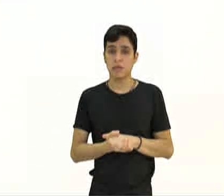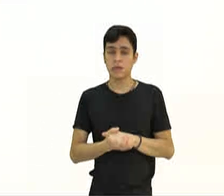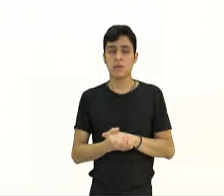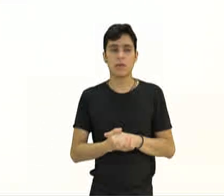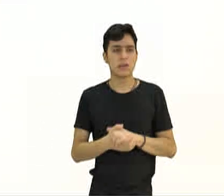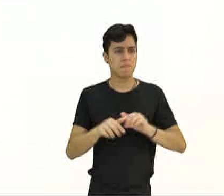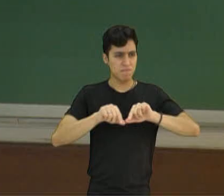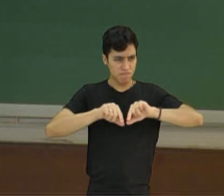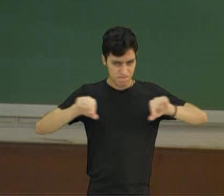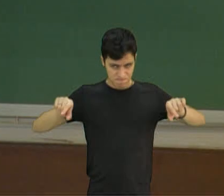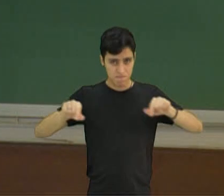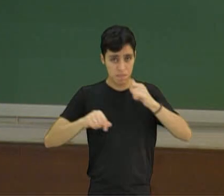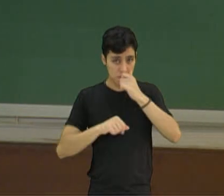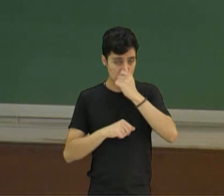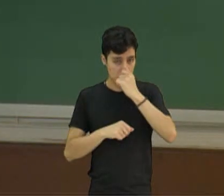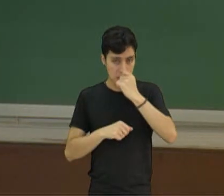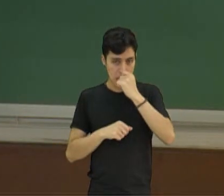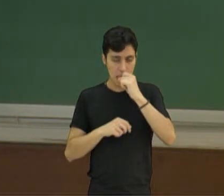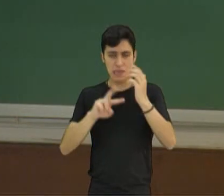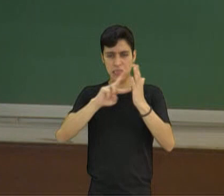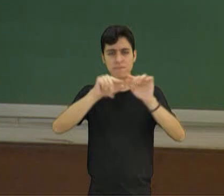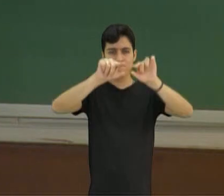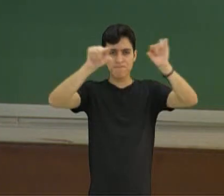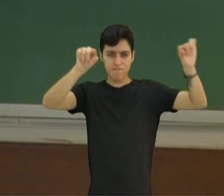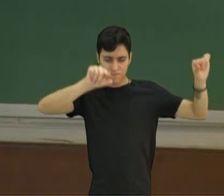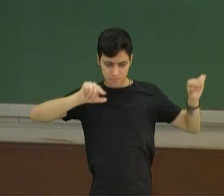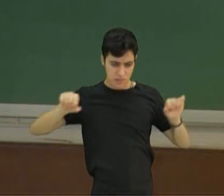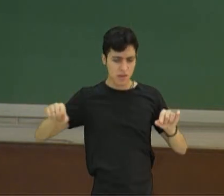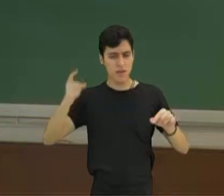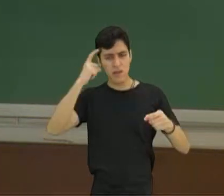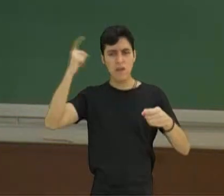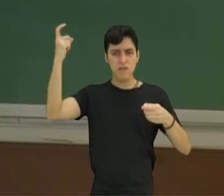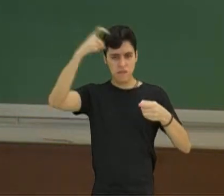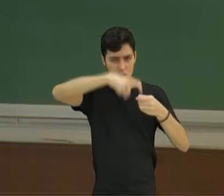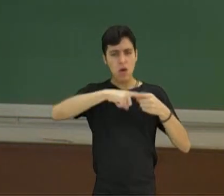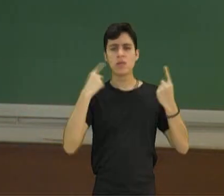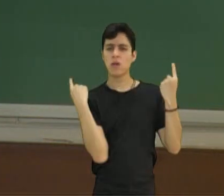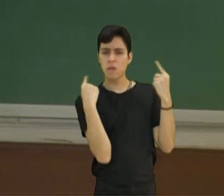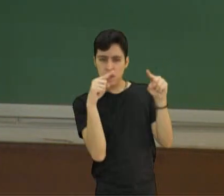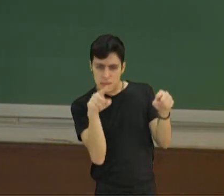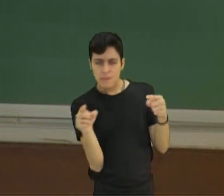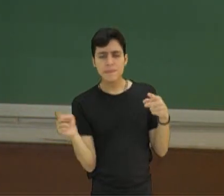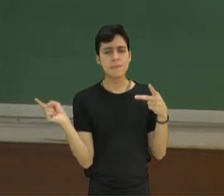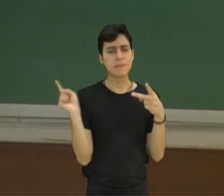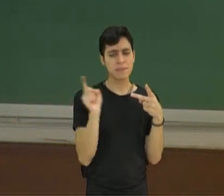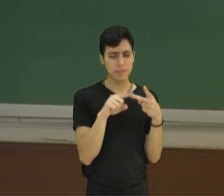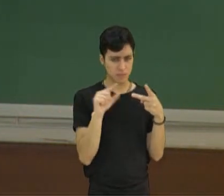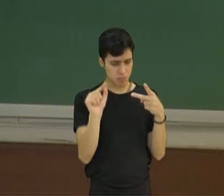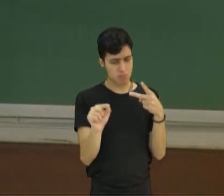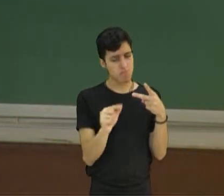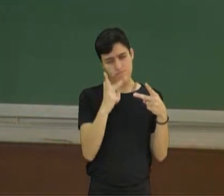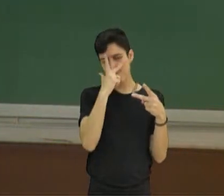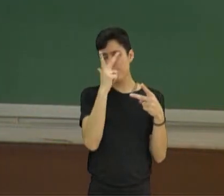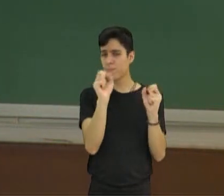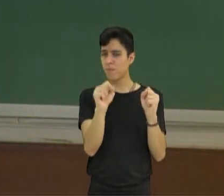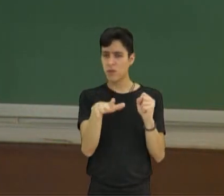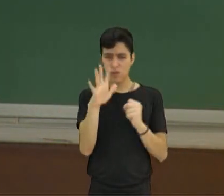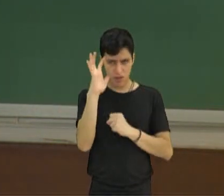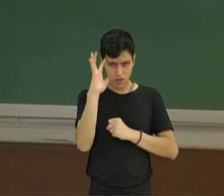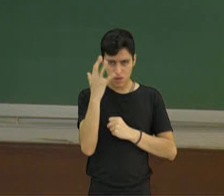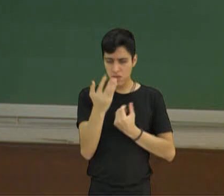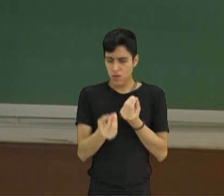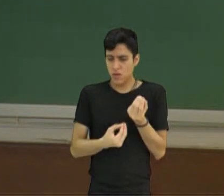nós temos aqui a retomada da ideia, da tese, da opinião, né? Ainda uma possível solução sobre a